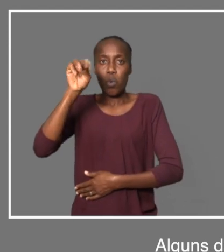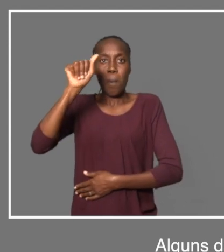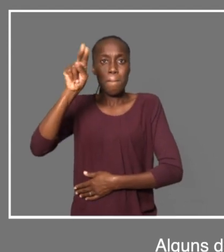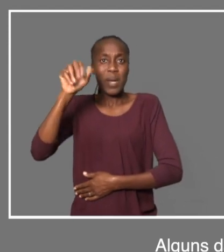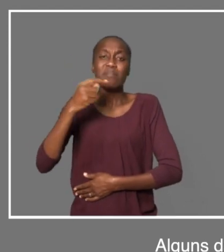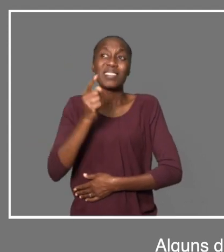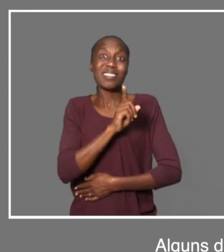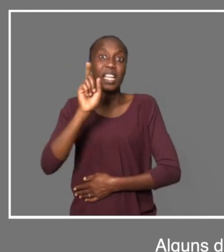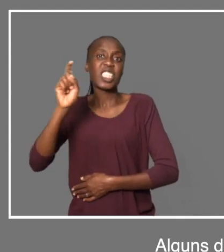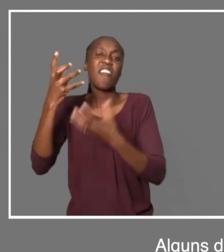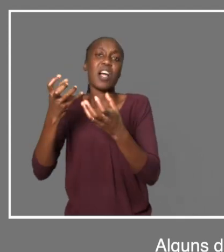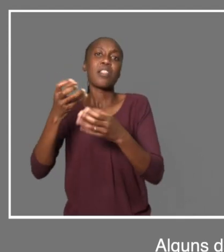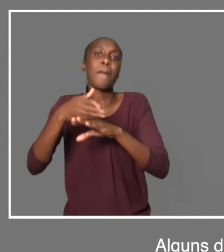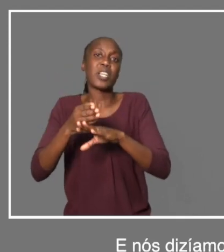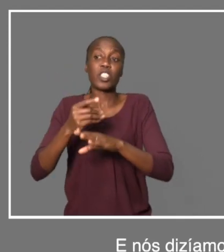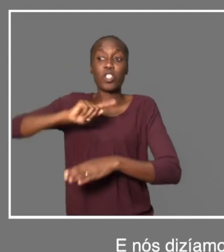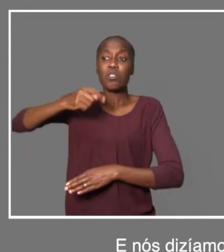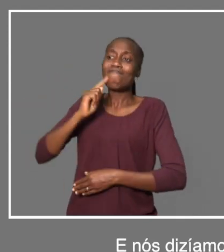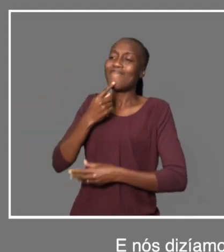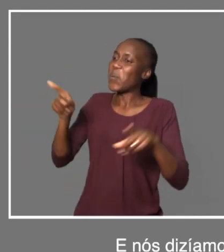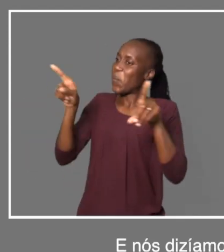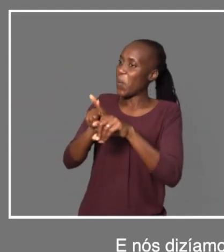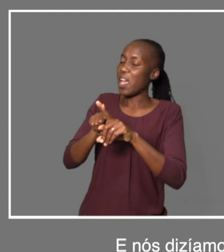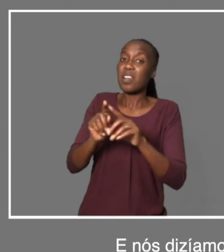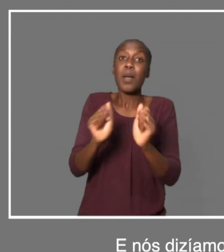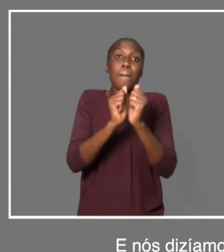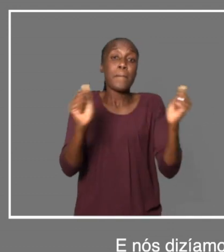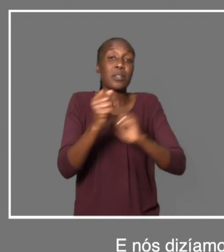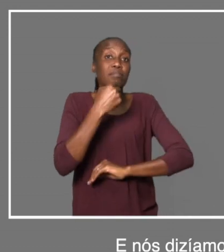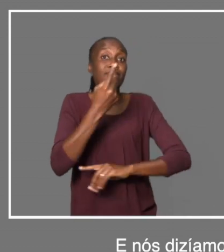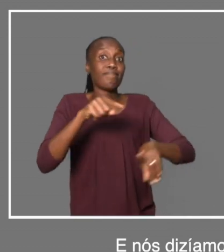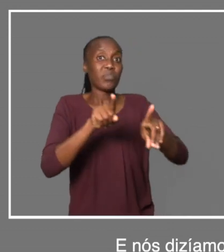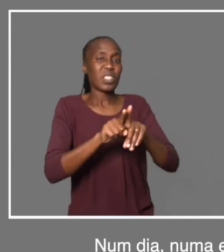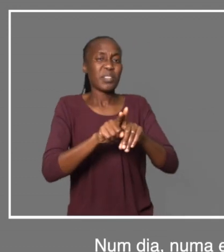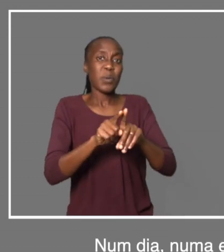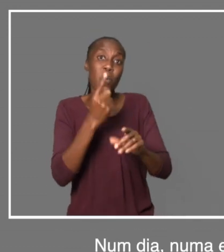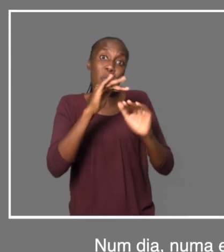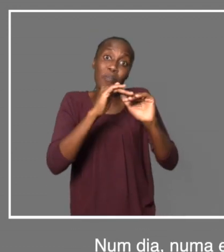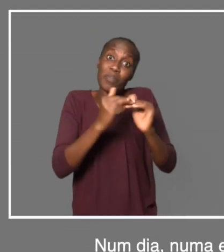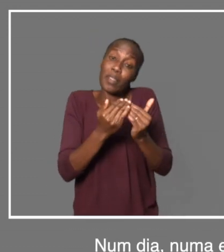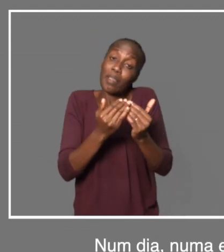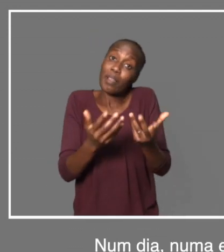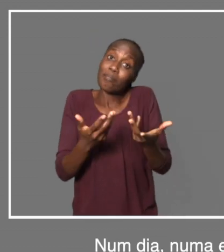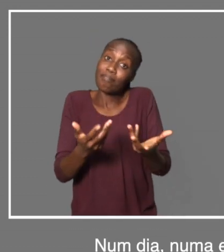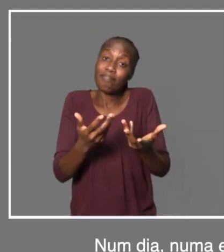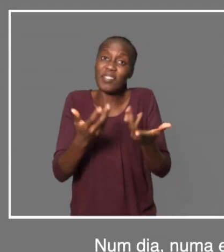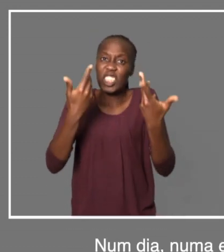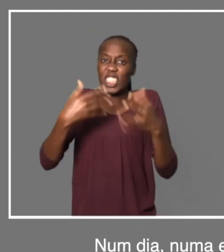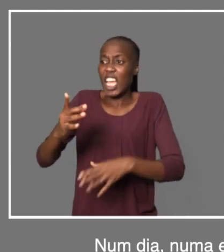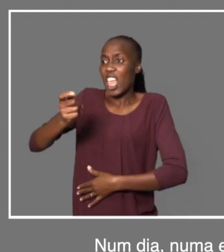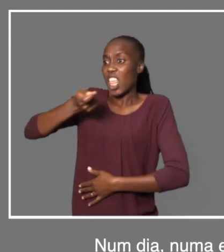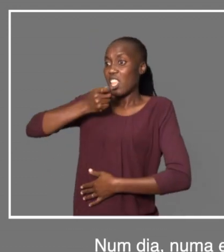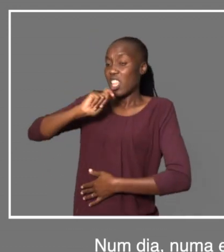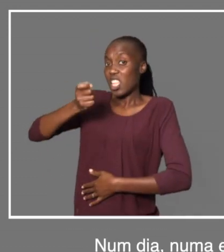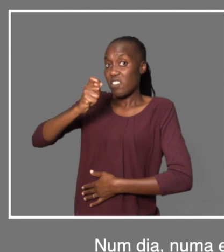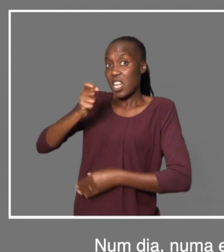licenciamento aqui por causa da falta de peixe não dissemos que é a mesma coisa não há peixe mas posso